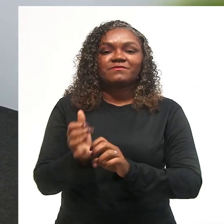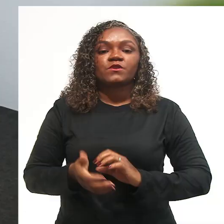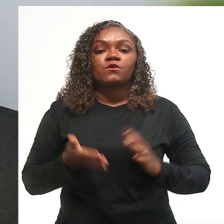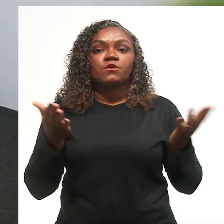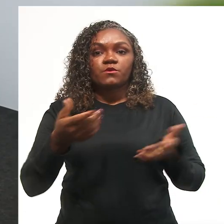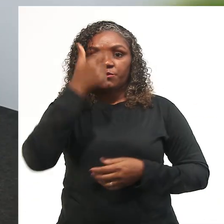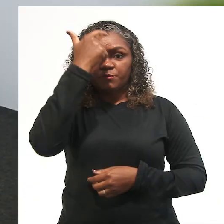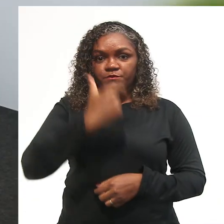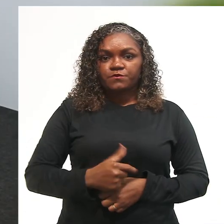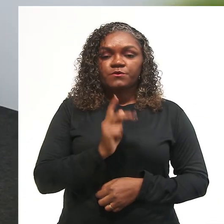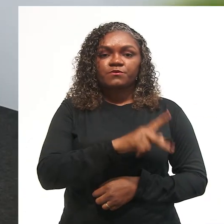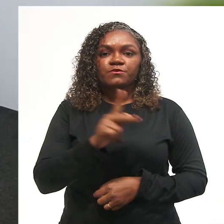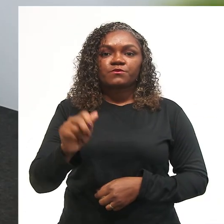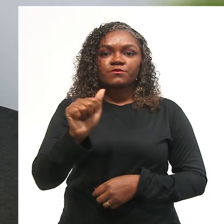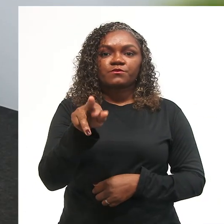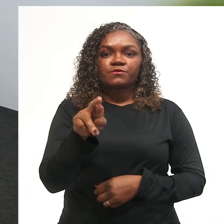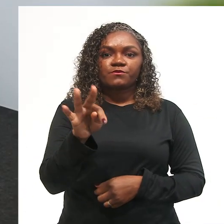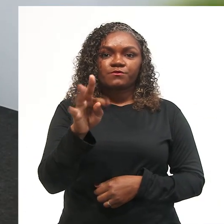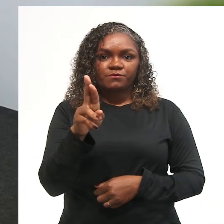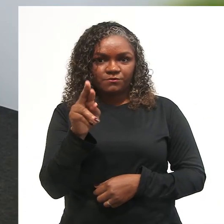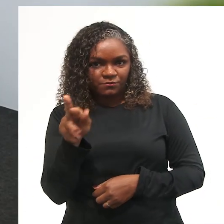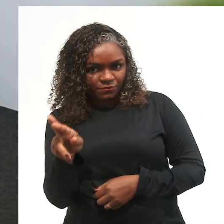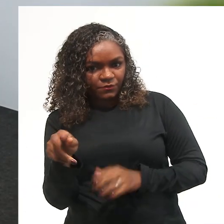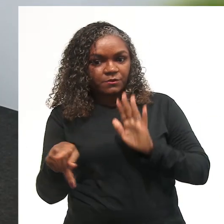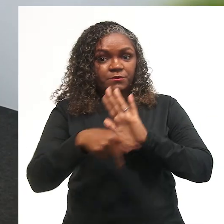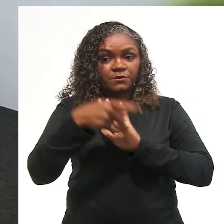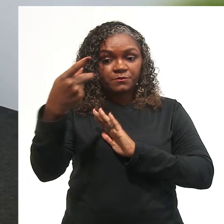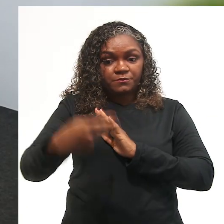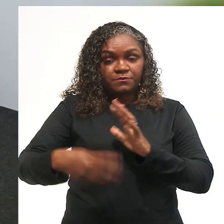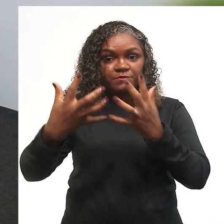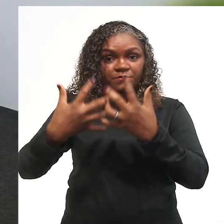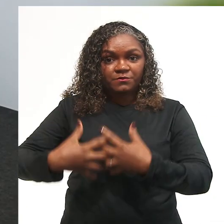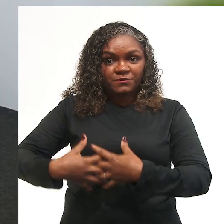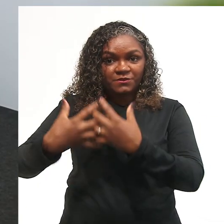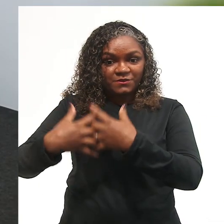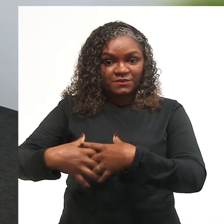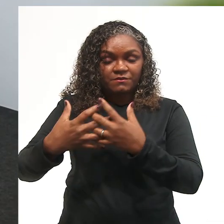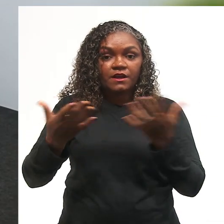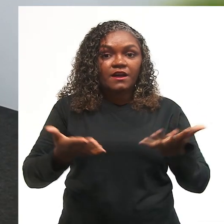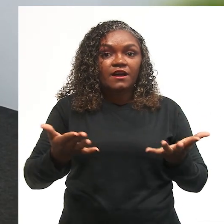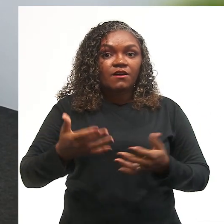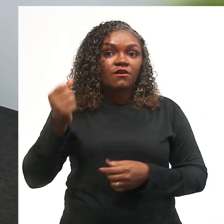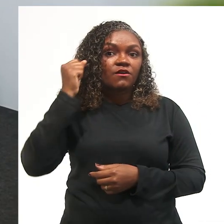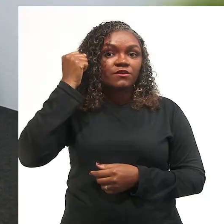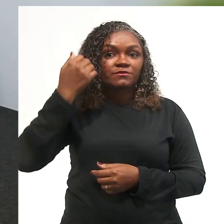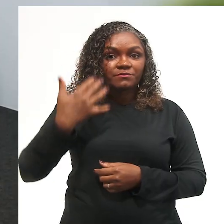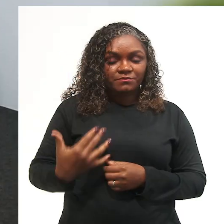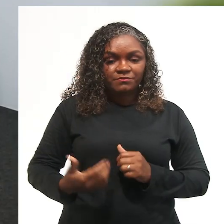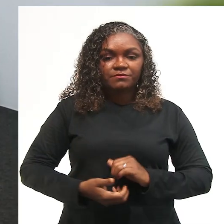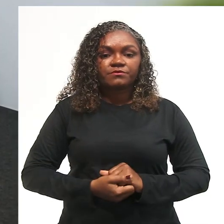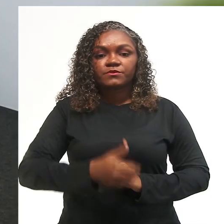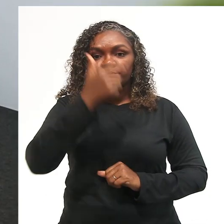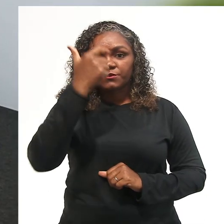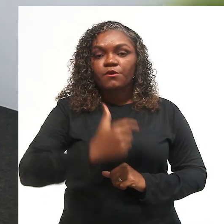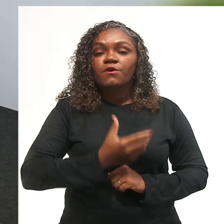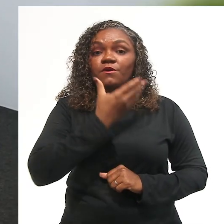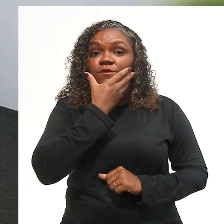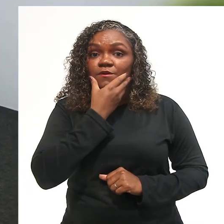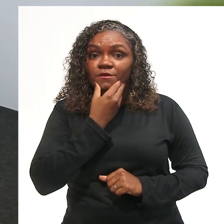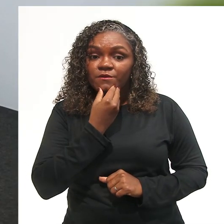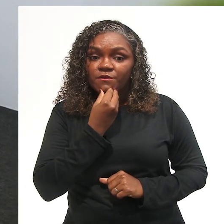Eu sou o professor Arthur Simpson, aqui do IFRO, do Instituto Federal de Rondônia. Eu vou fazer brevemente minha audiodescrição. Sou